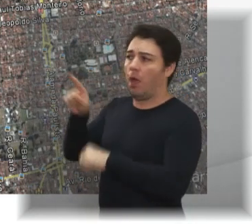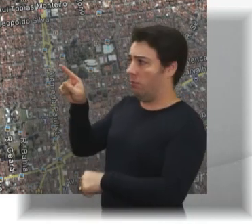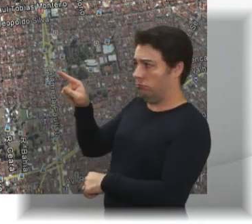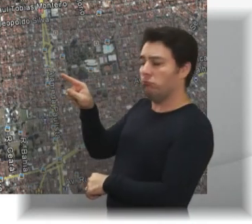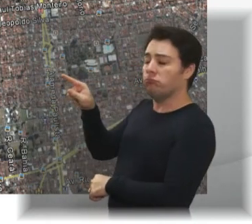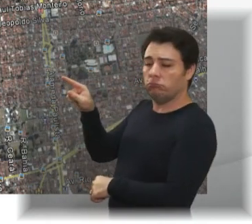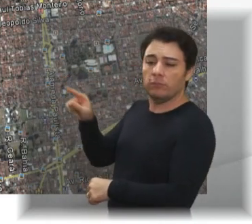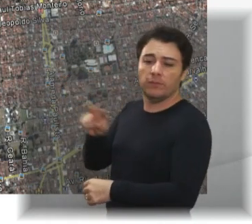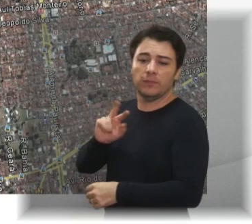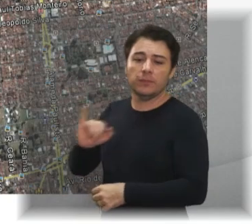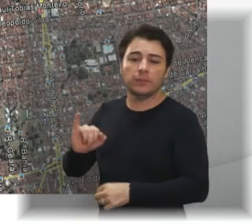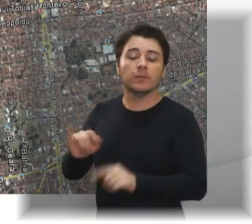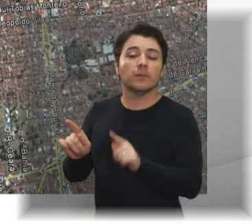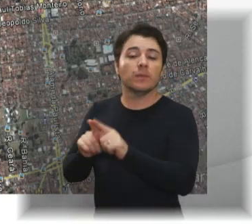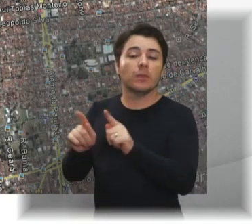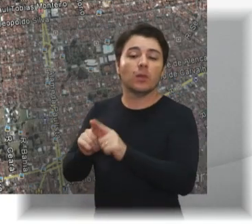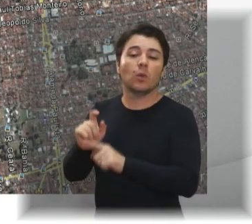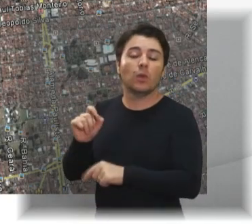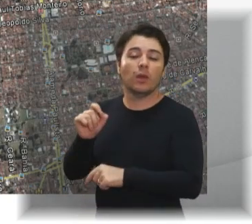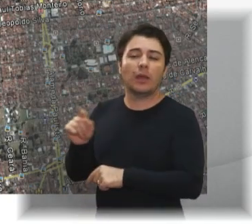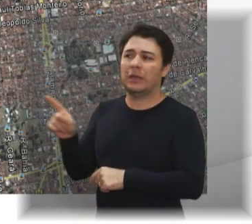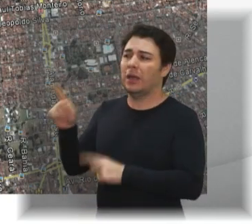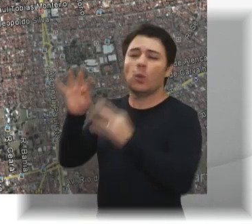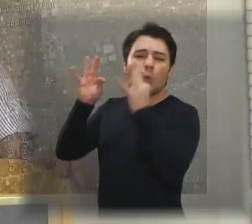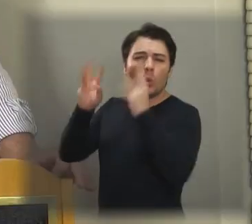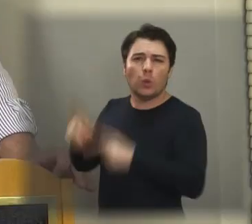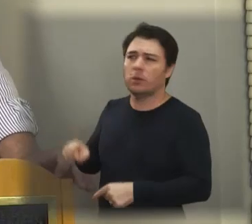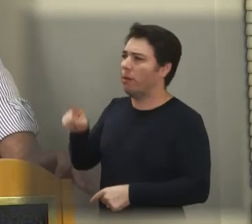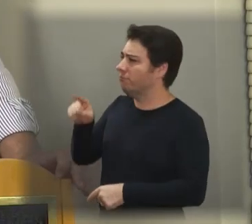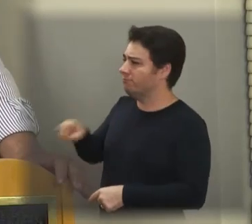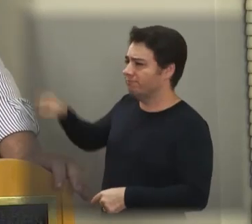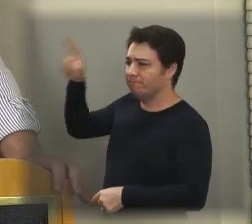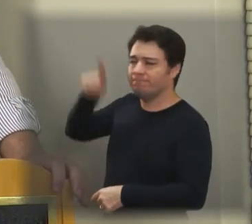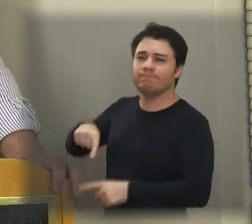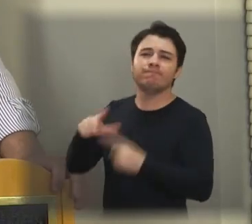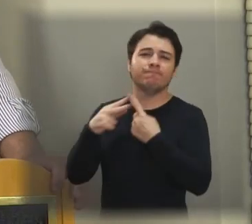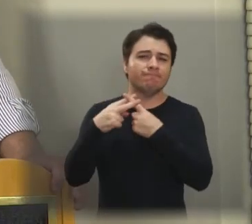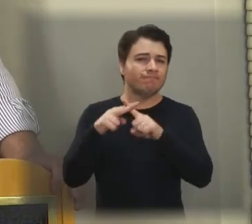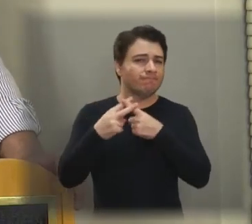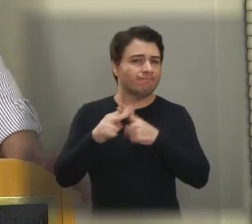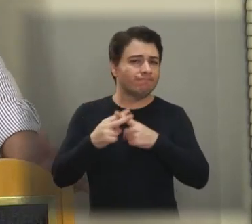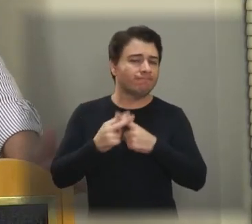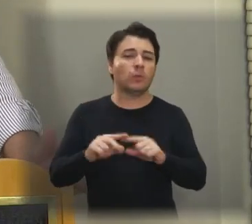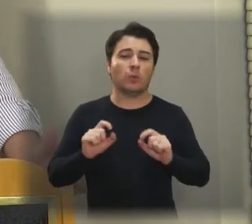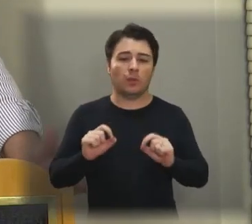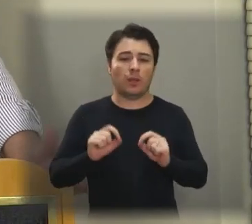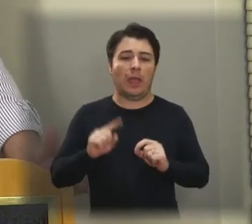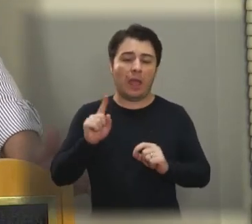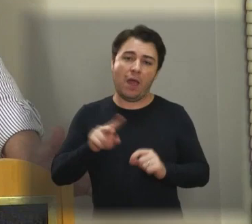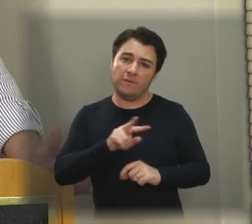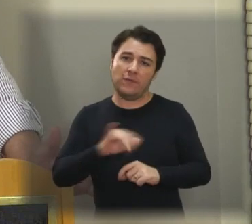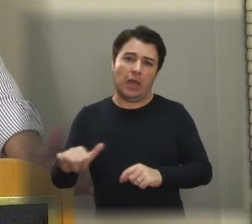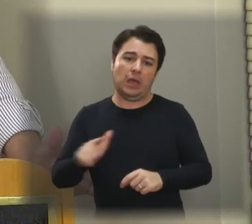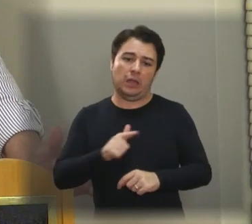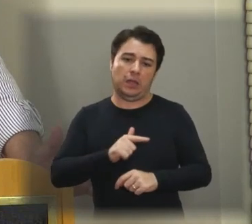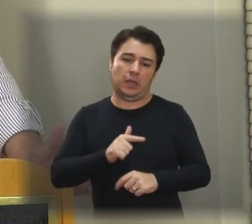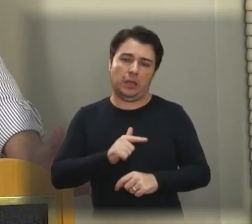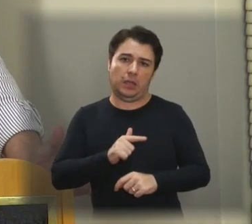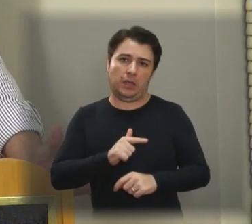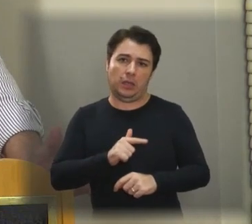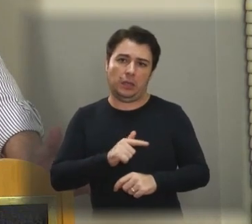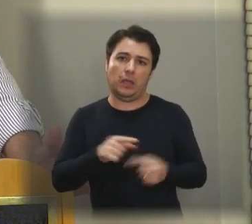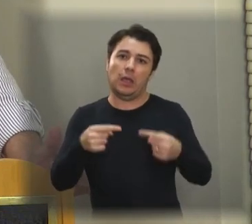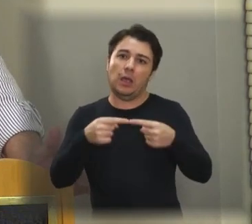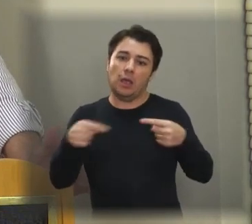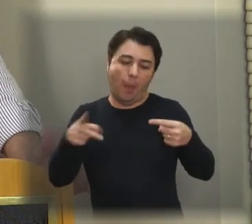E aí pessoal venho a contrapartida toda manutenção toda investimento na rede vai causar o